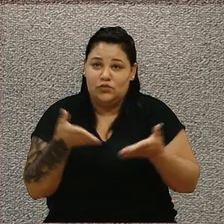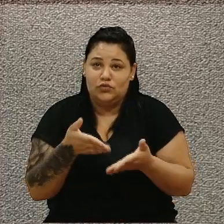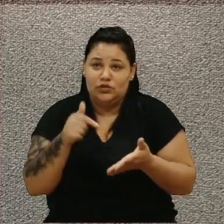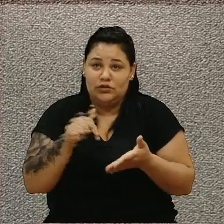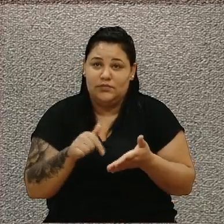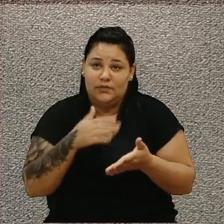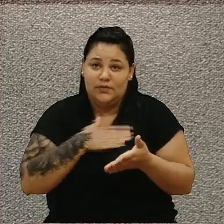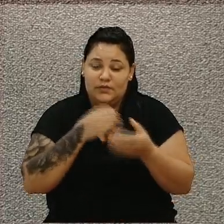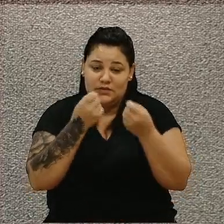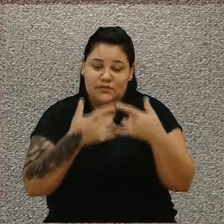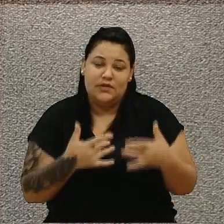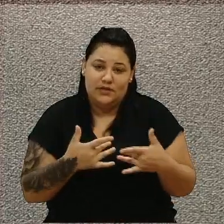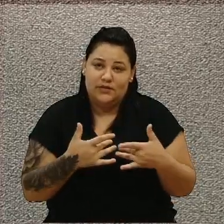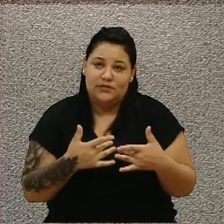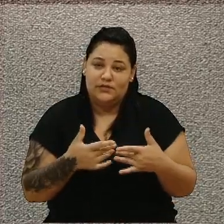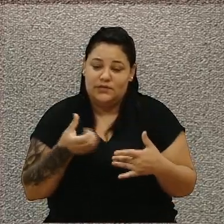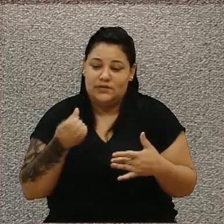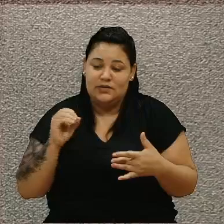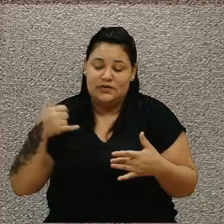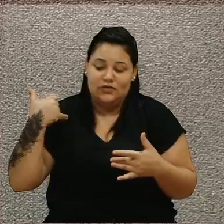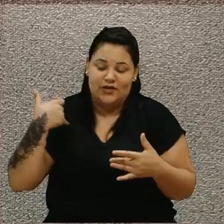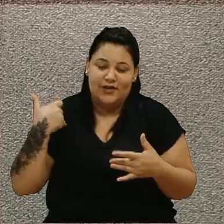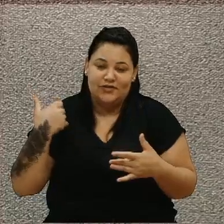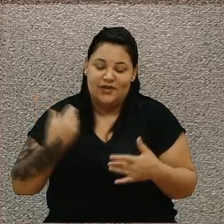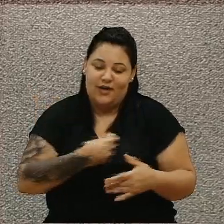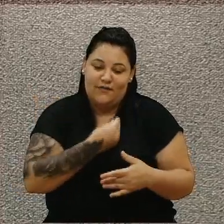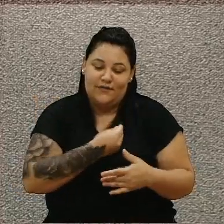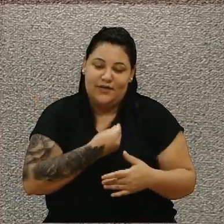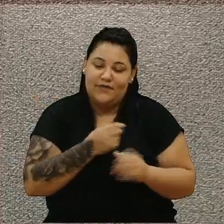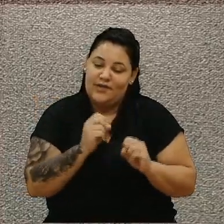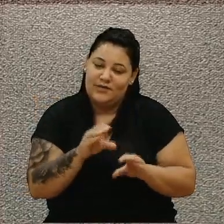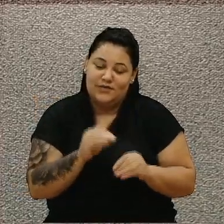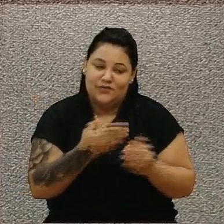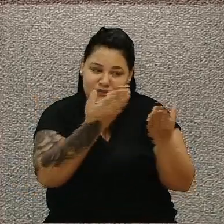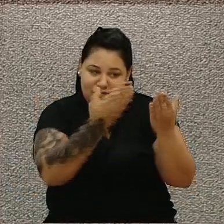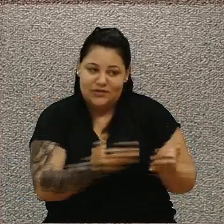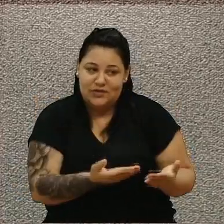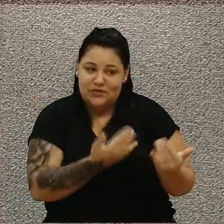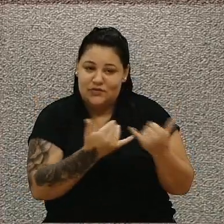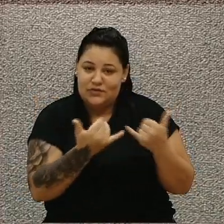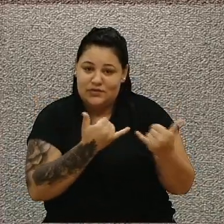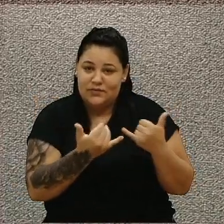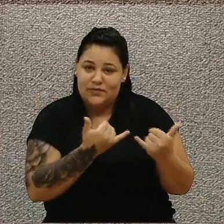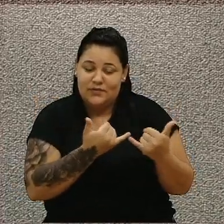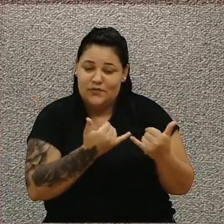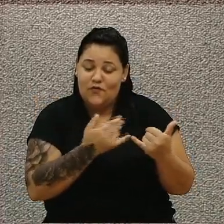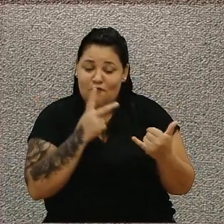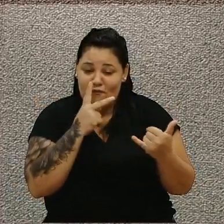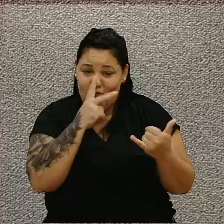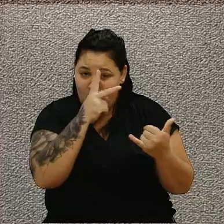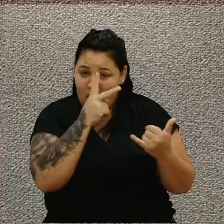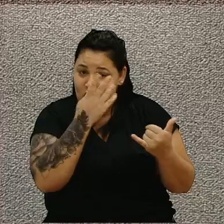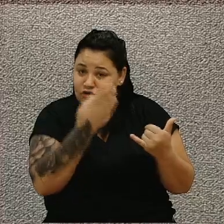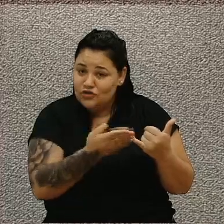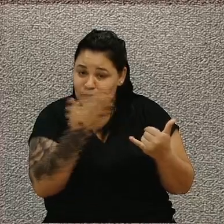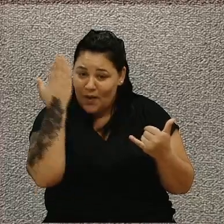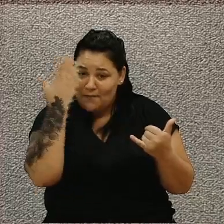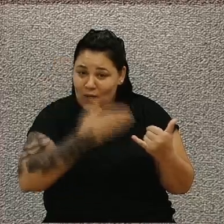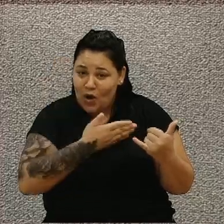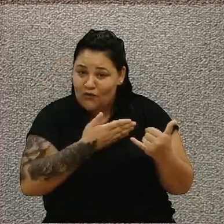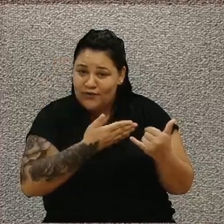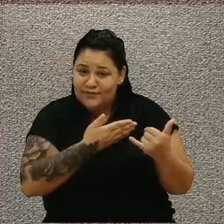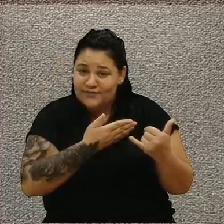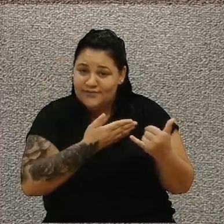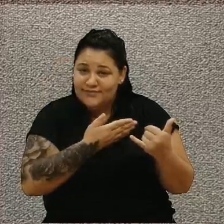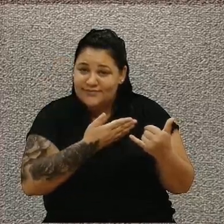justifica. Eu, com 60 anos, a vida vai ensinando que o senhor é o exemplo. Aqui, latente, contundente e vivente.